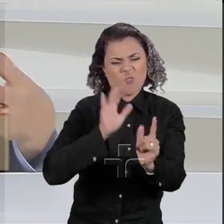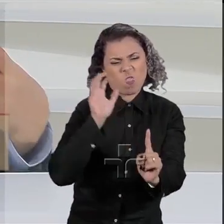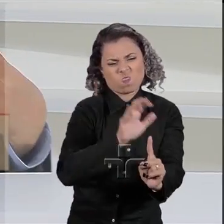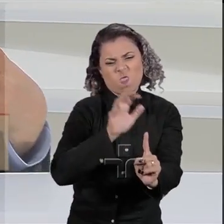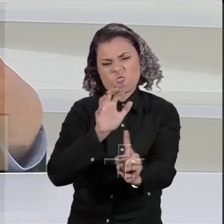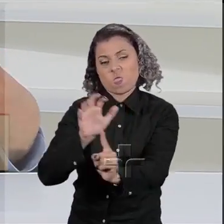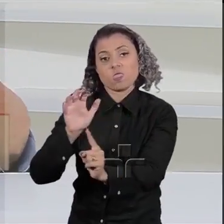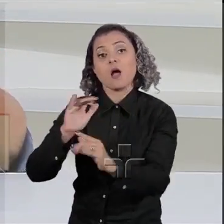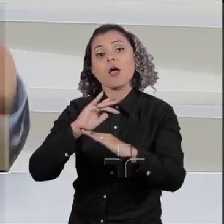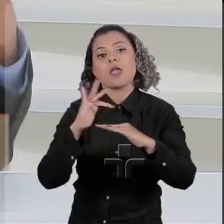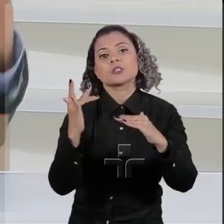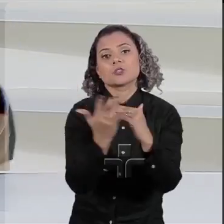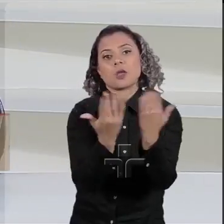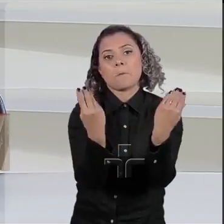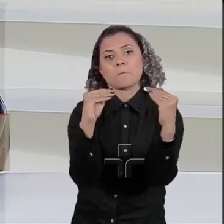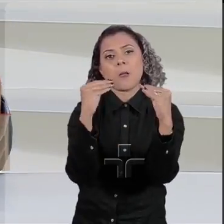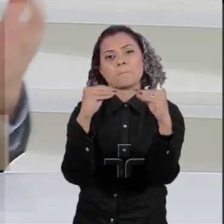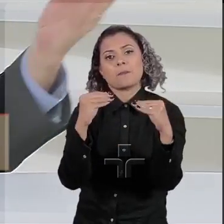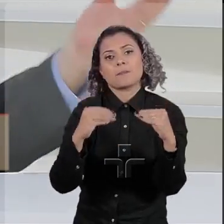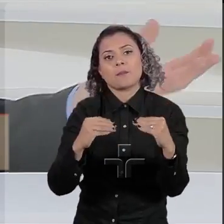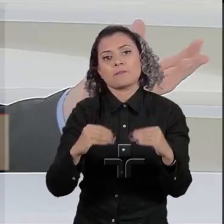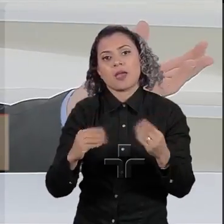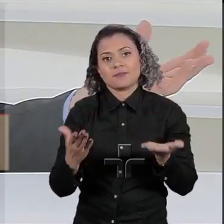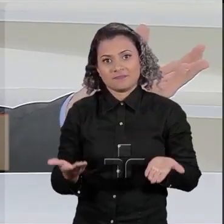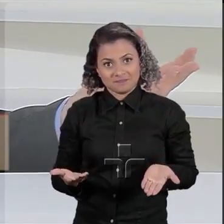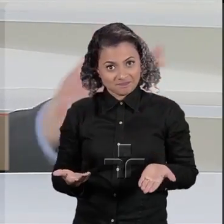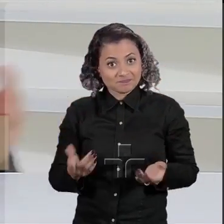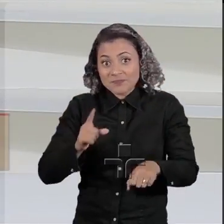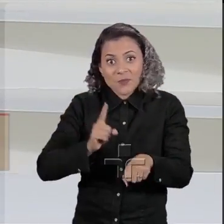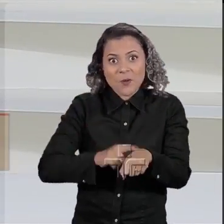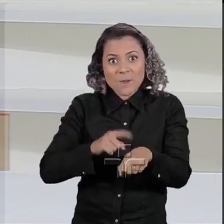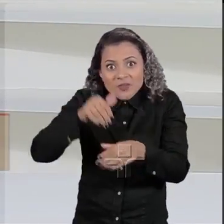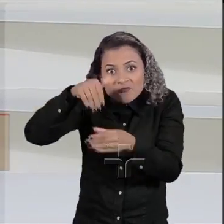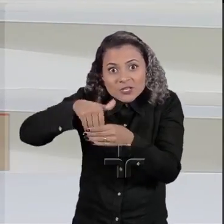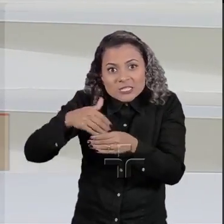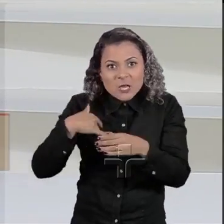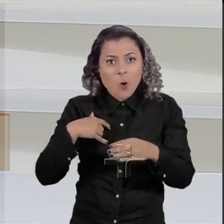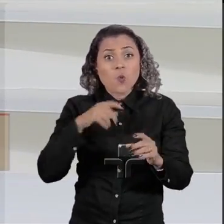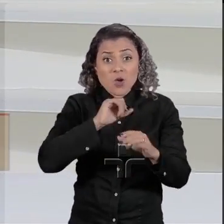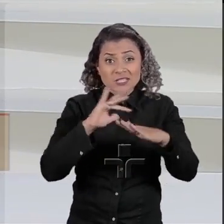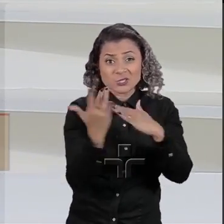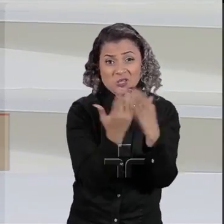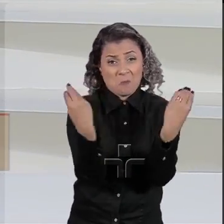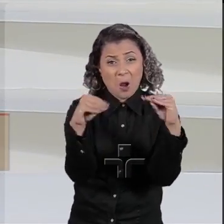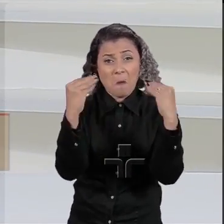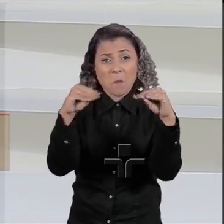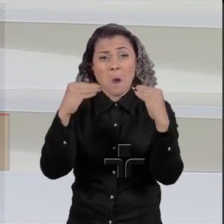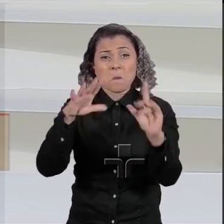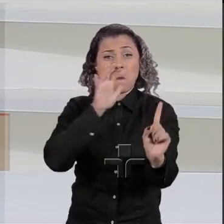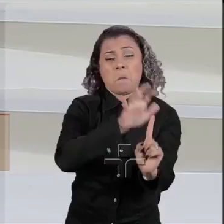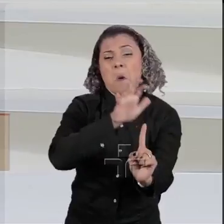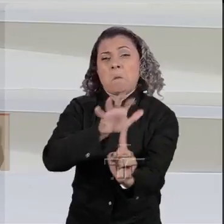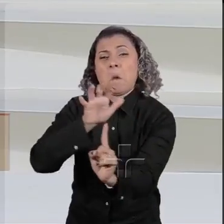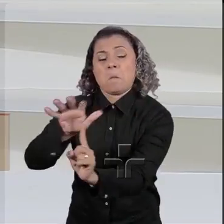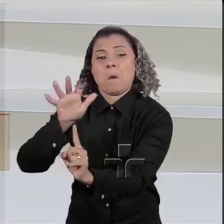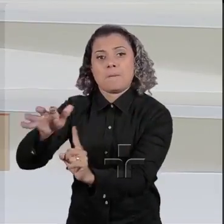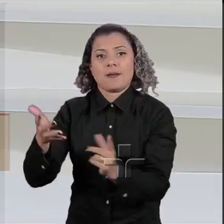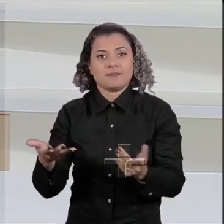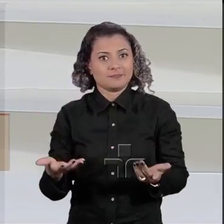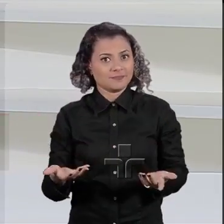das redes sociais em cima dos parlamentares naquele momento. É isso mesmo. O que significa que a